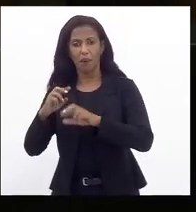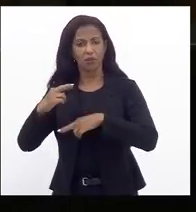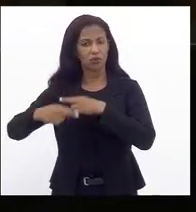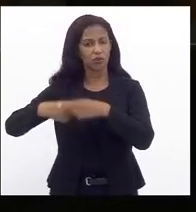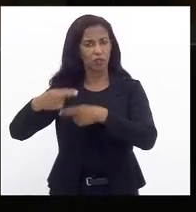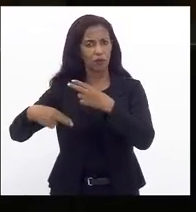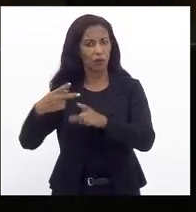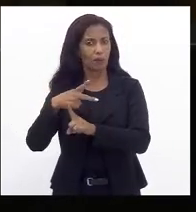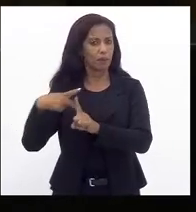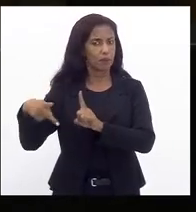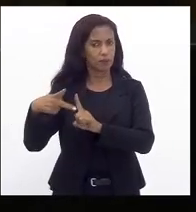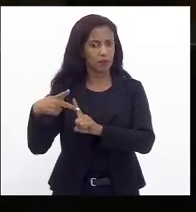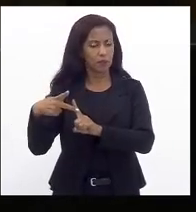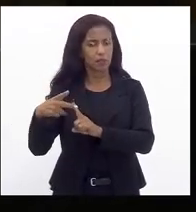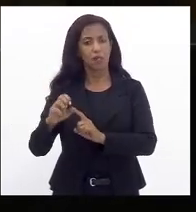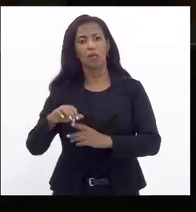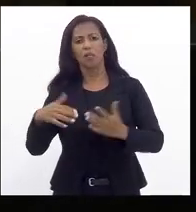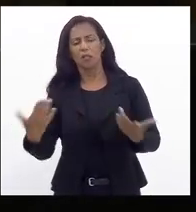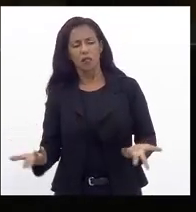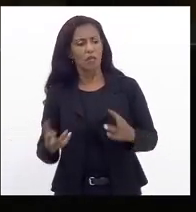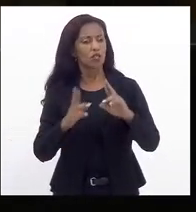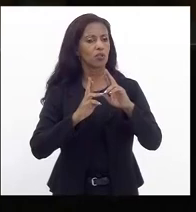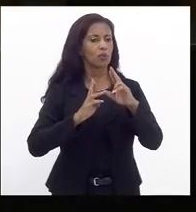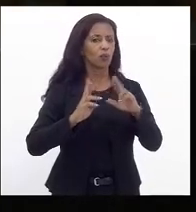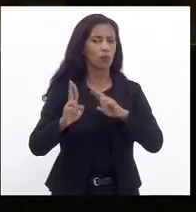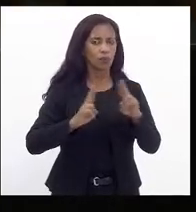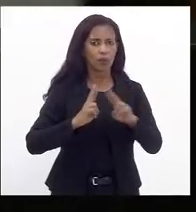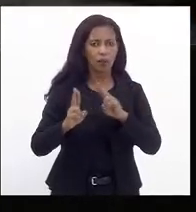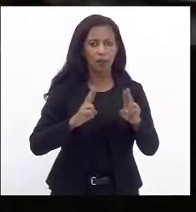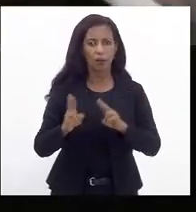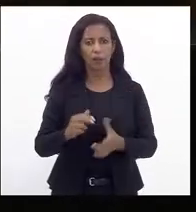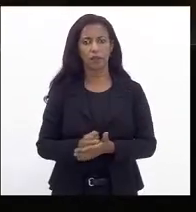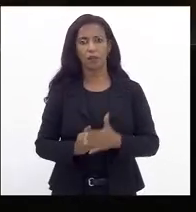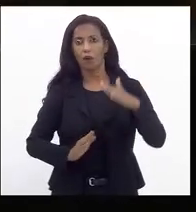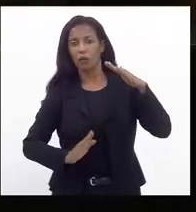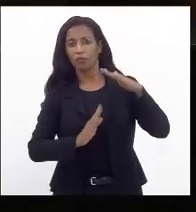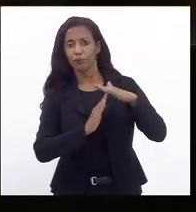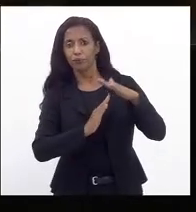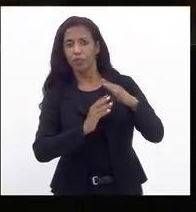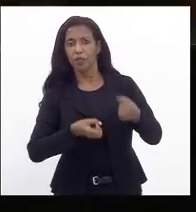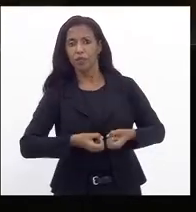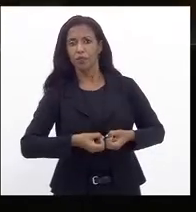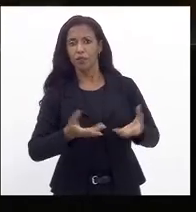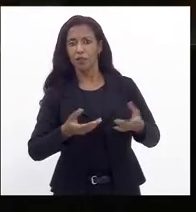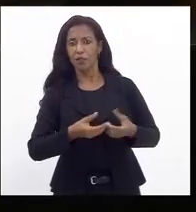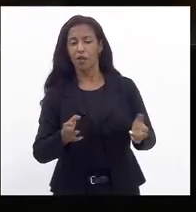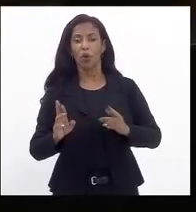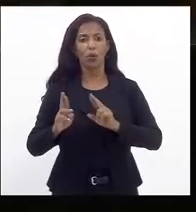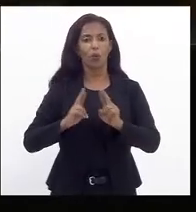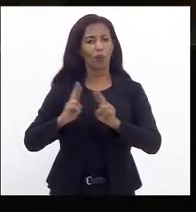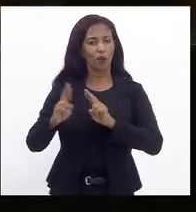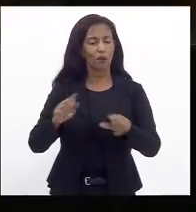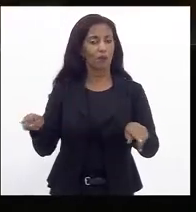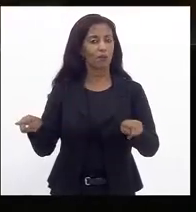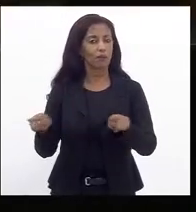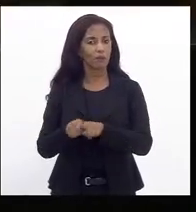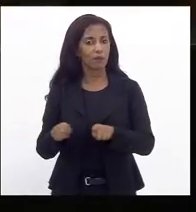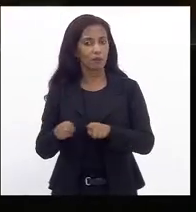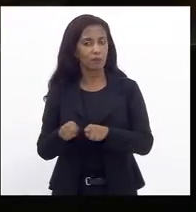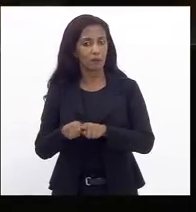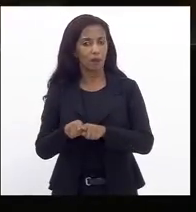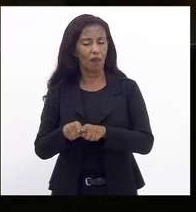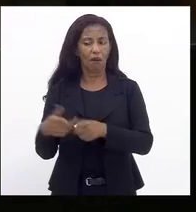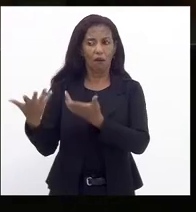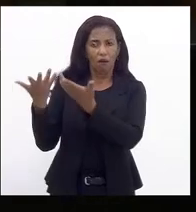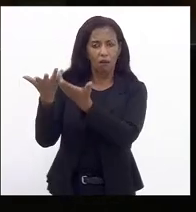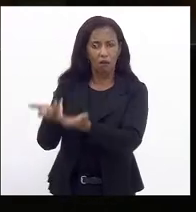reformas da Previdência seja com relação ao teto de gastos a ação também